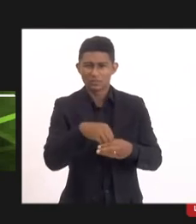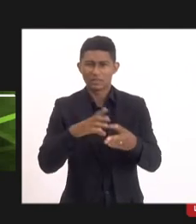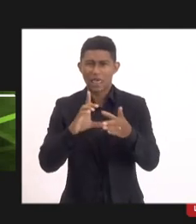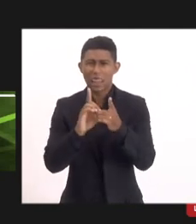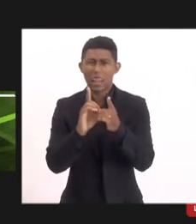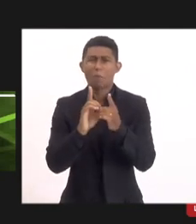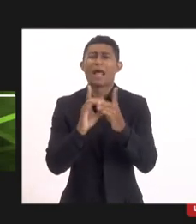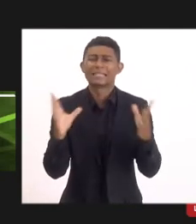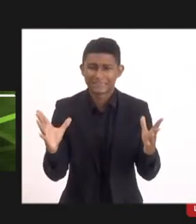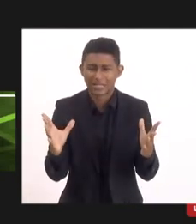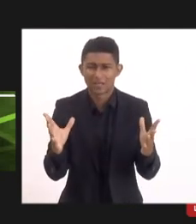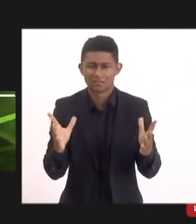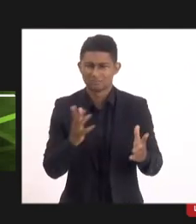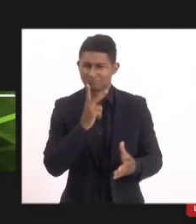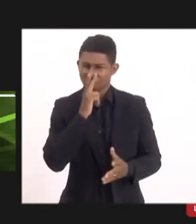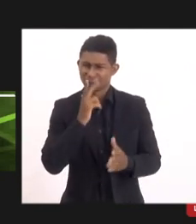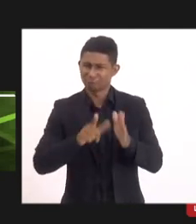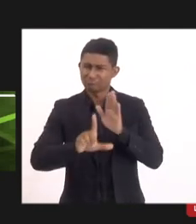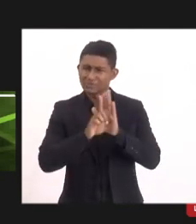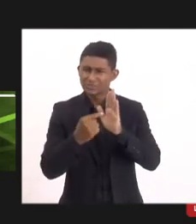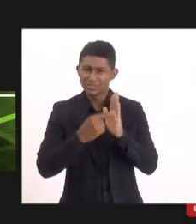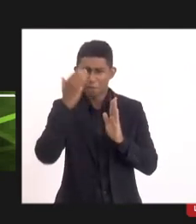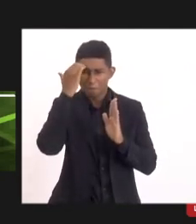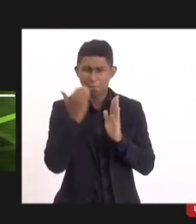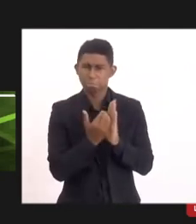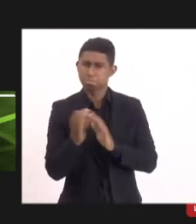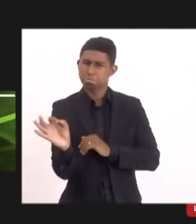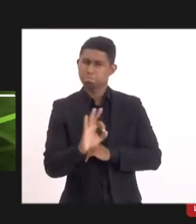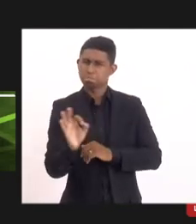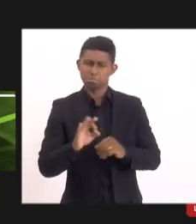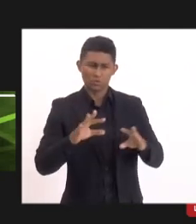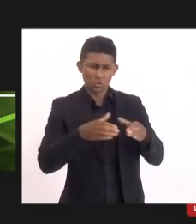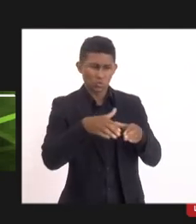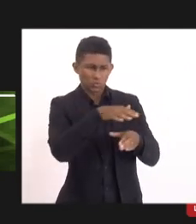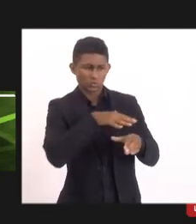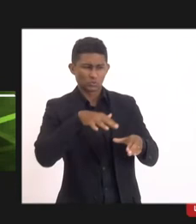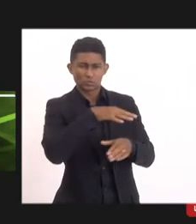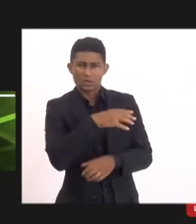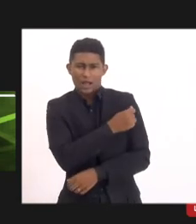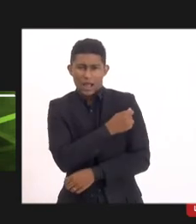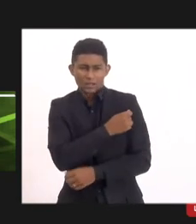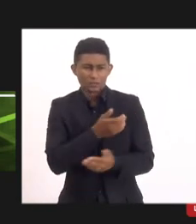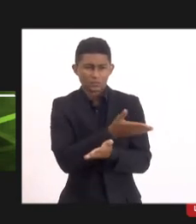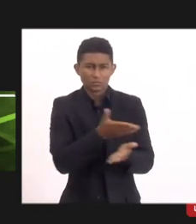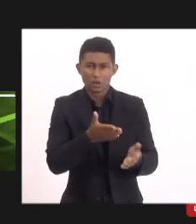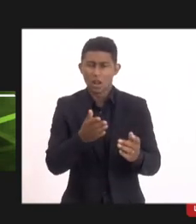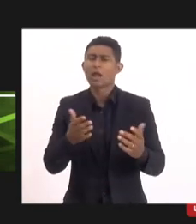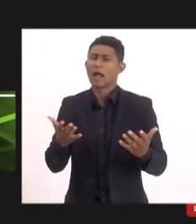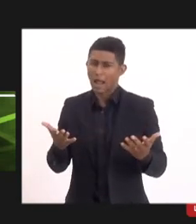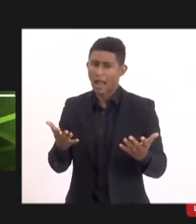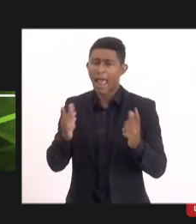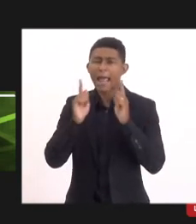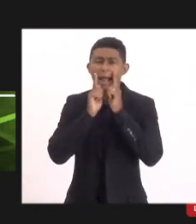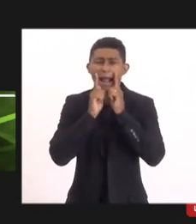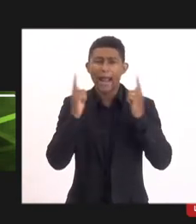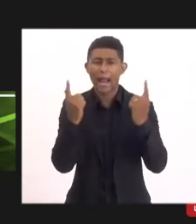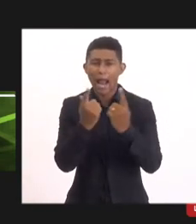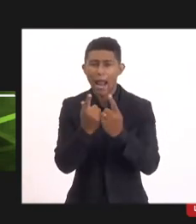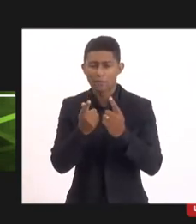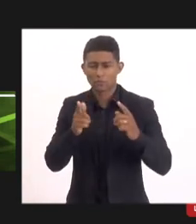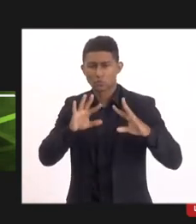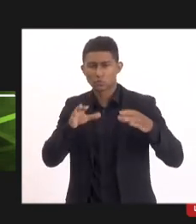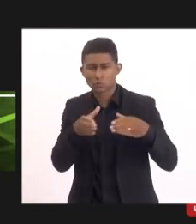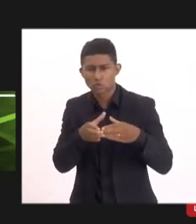cumprida, né? Que é uma lei que dá direito ao movimento estudantil de organizar os estudantes e de formar grêmios, né? E assim acaba